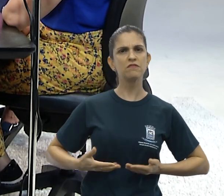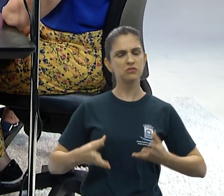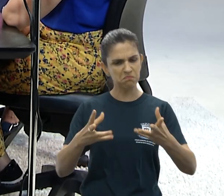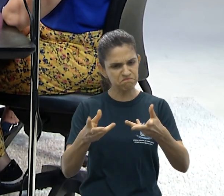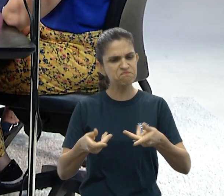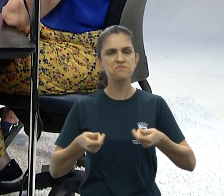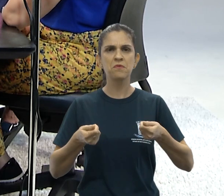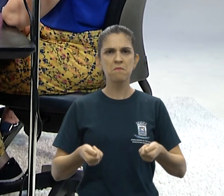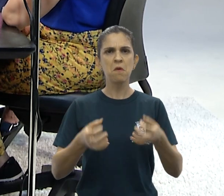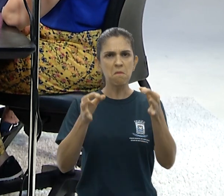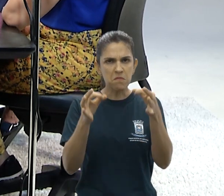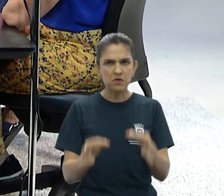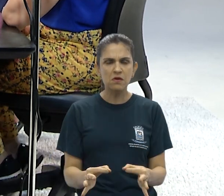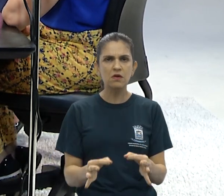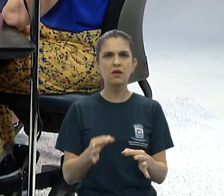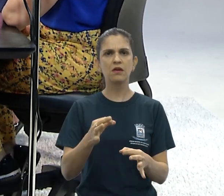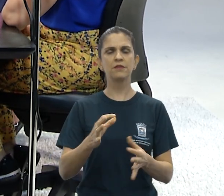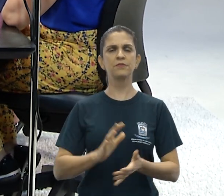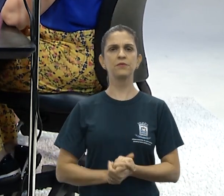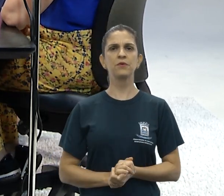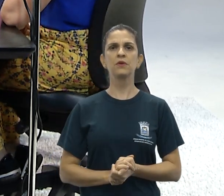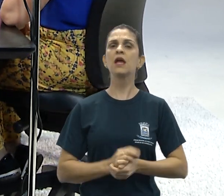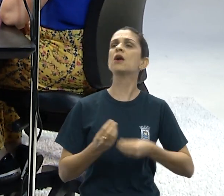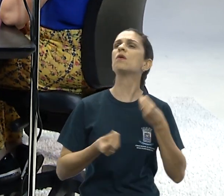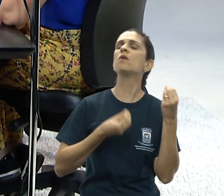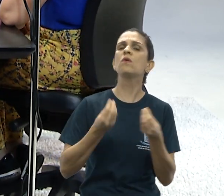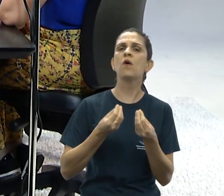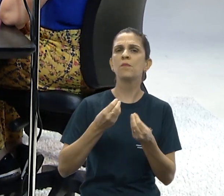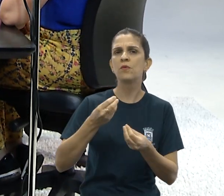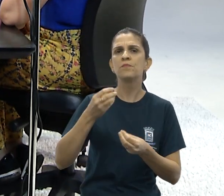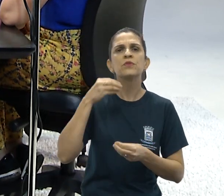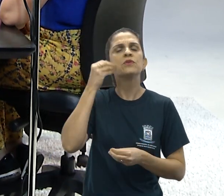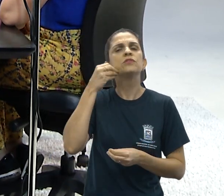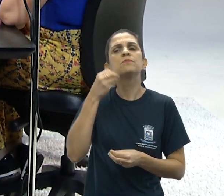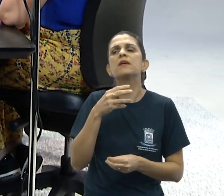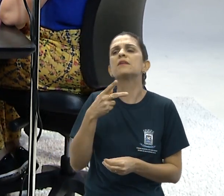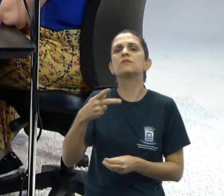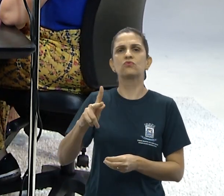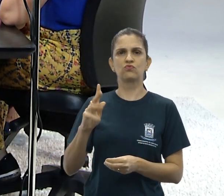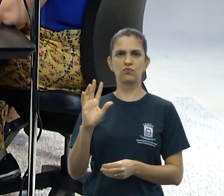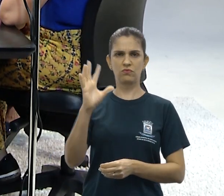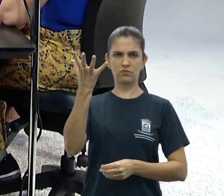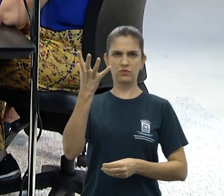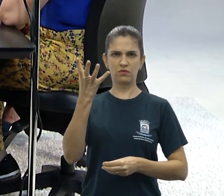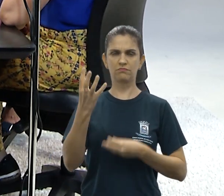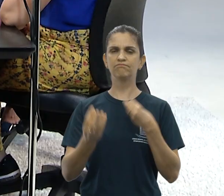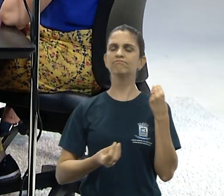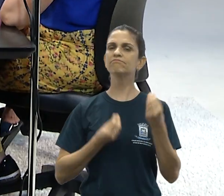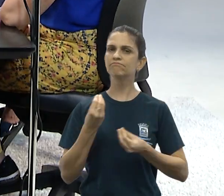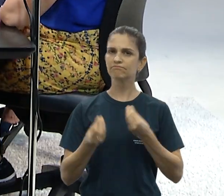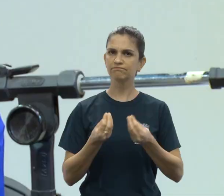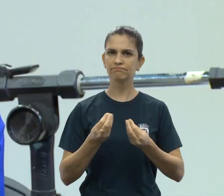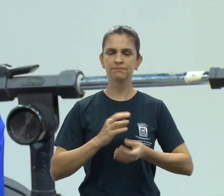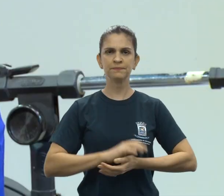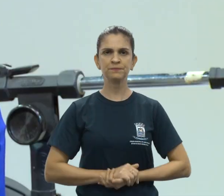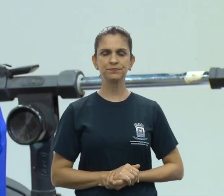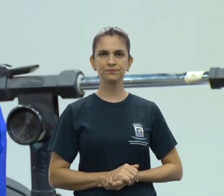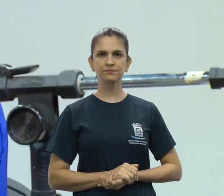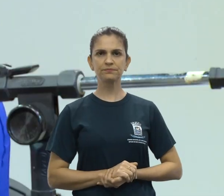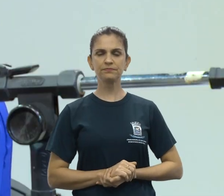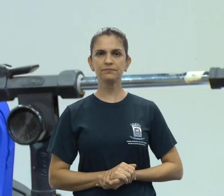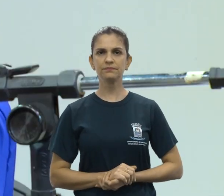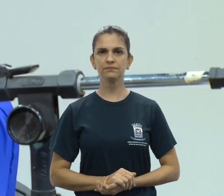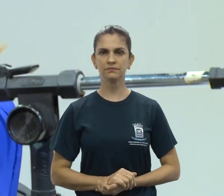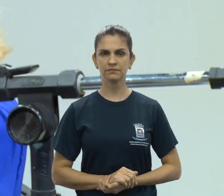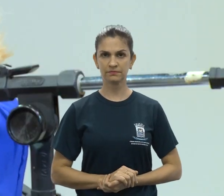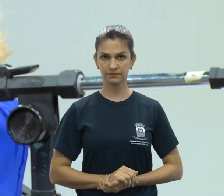rádio. Como é que foi a experiência do funcionamento da rede já na execução do serviço, não mais no acesso? Luísa, o